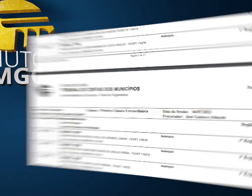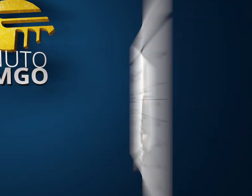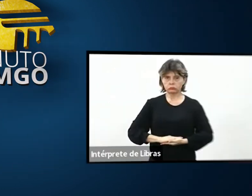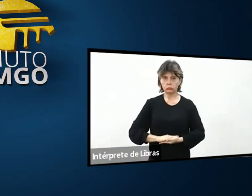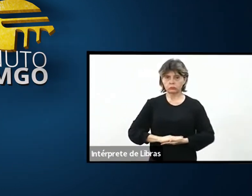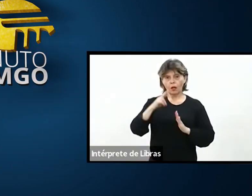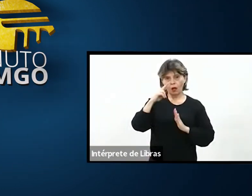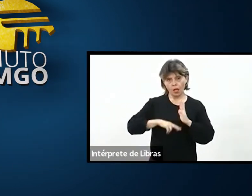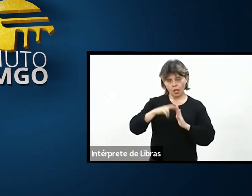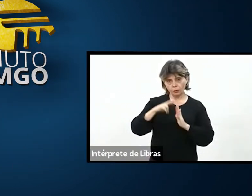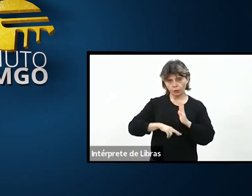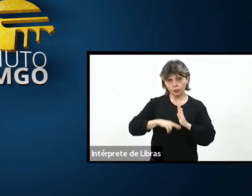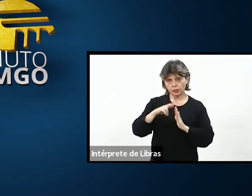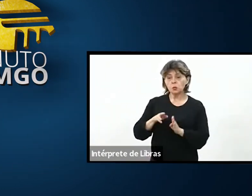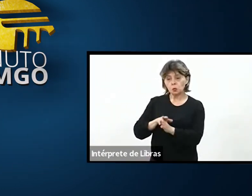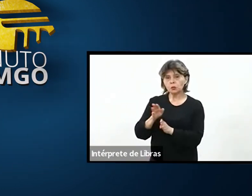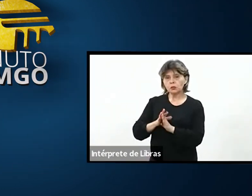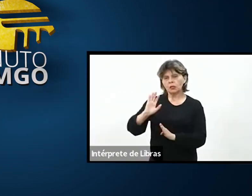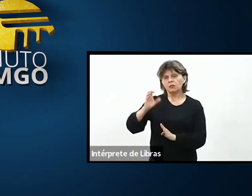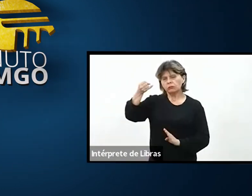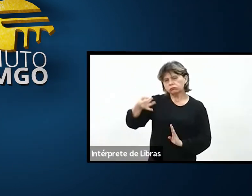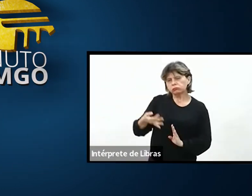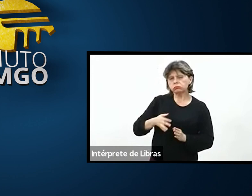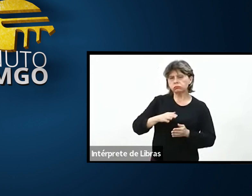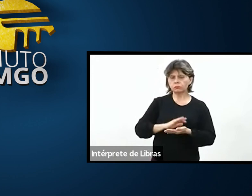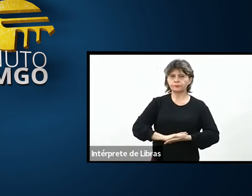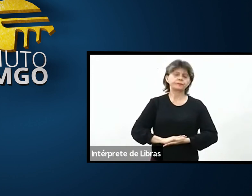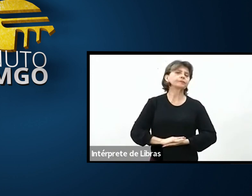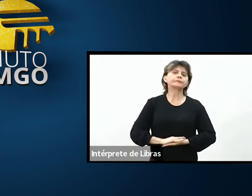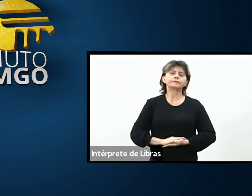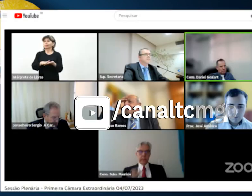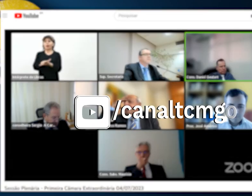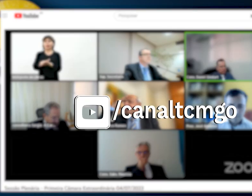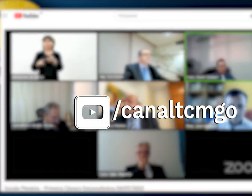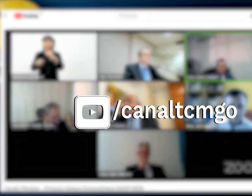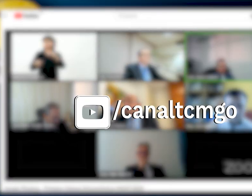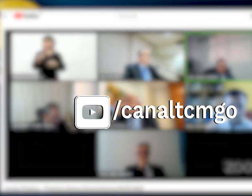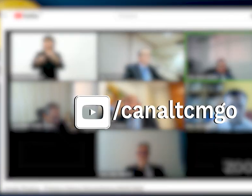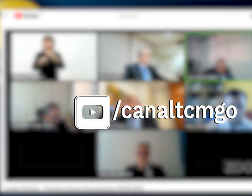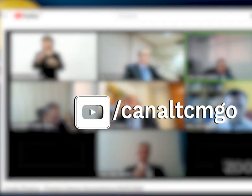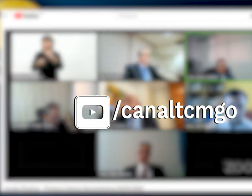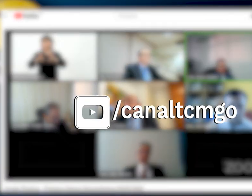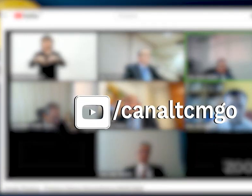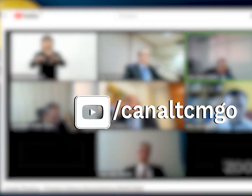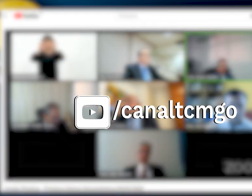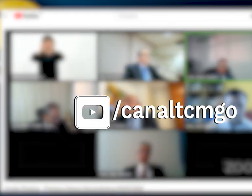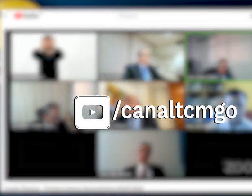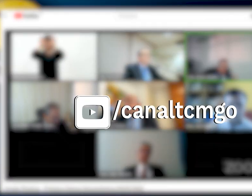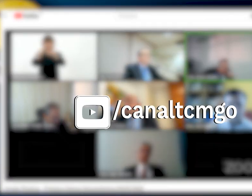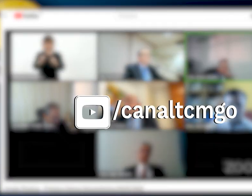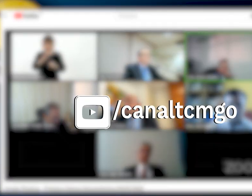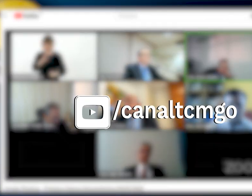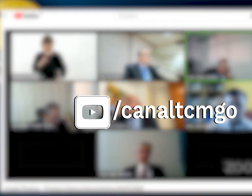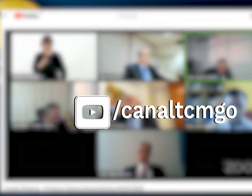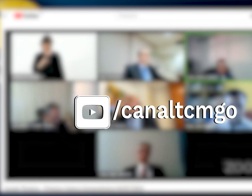96, enquanto a intérprete Vanusa Oliveira fez a tradução para a linguagem de sinais. A sessão foi transmitida ao vivo e pode ser revista